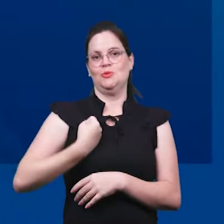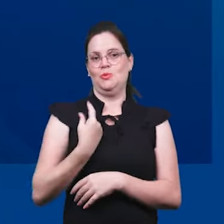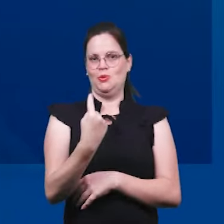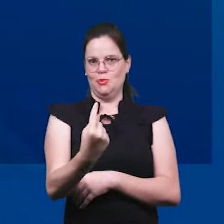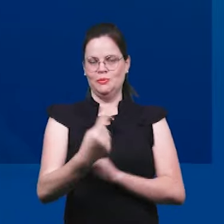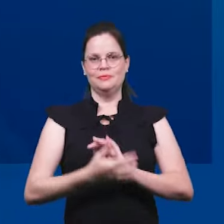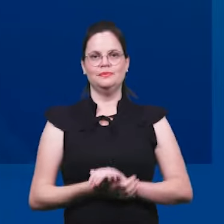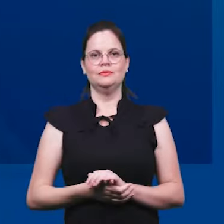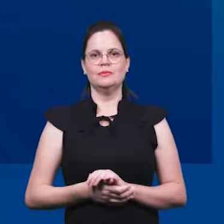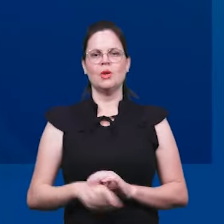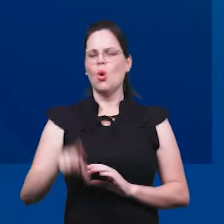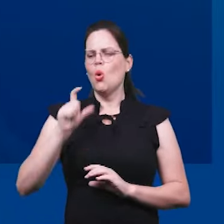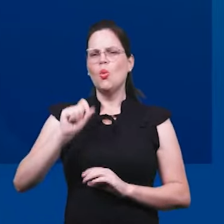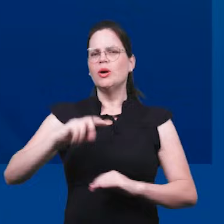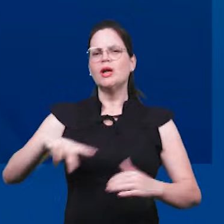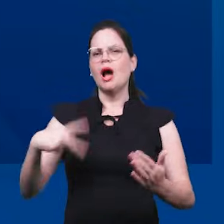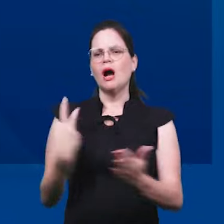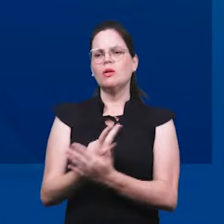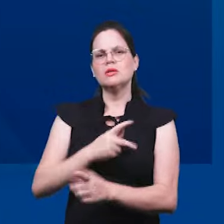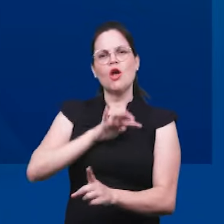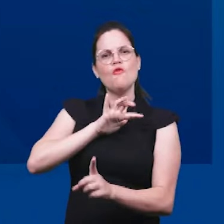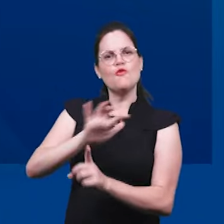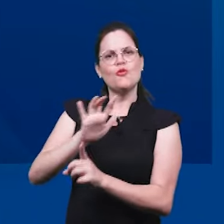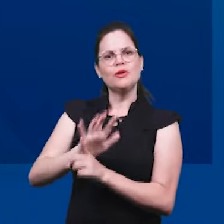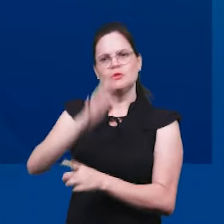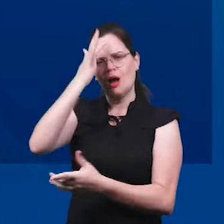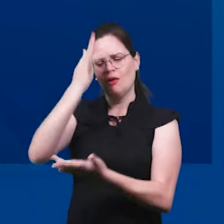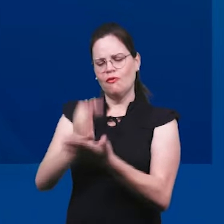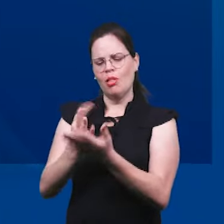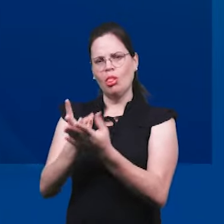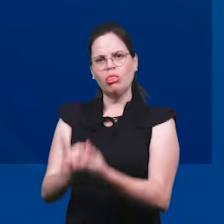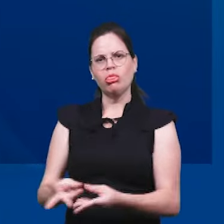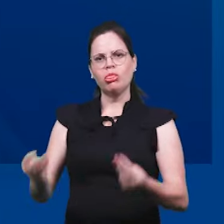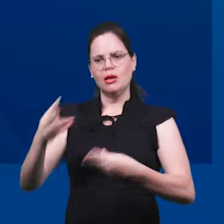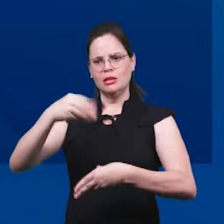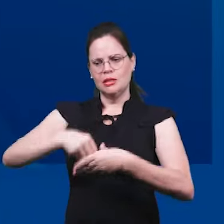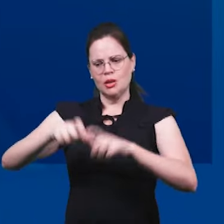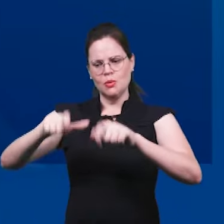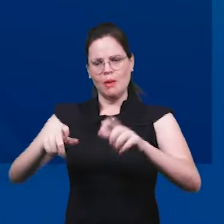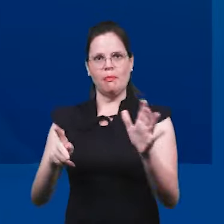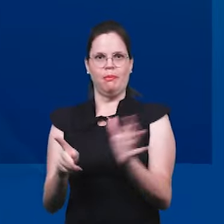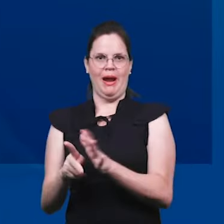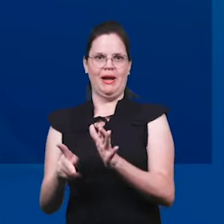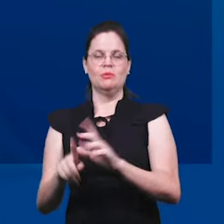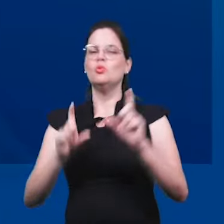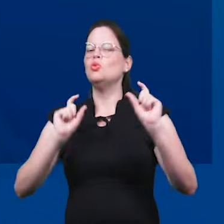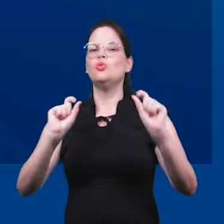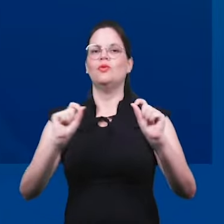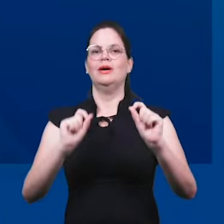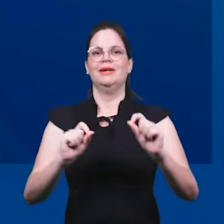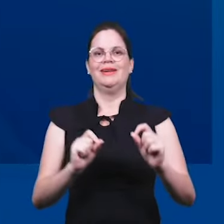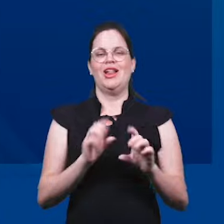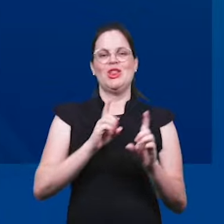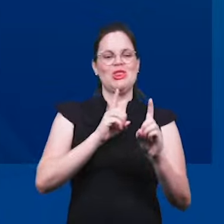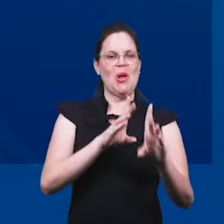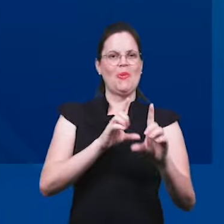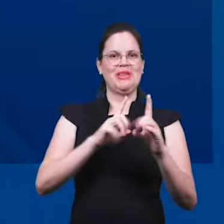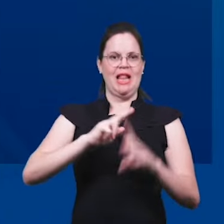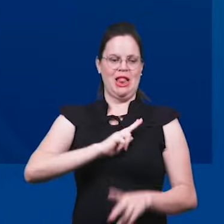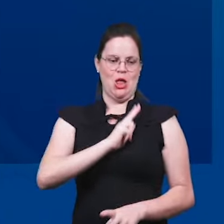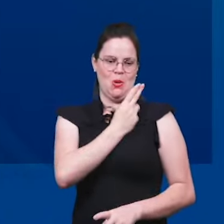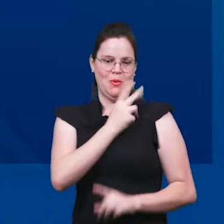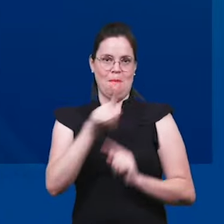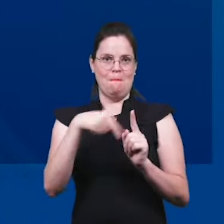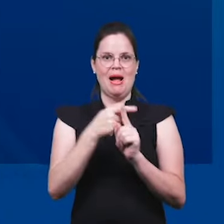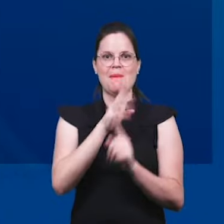número 1, o que descaracterizou a fé verdadeira na igreja de Pérgamo foram as falsas doutrinas implantadas pelos nicolaítas por